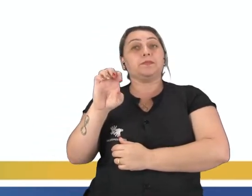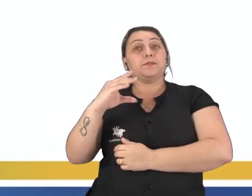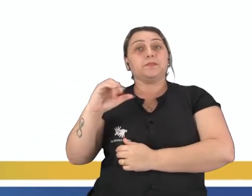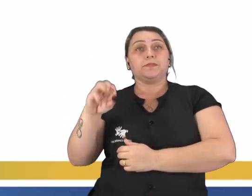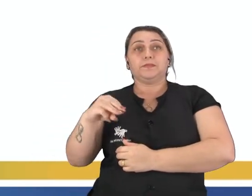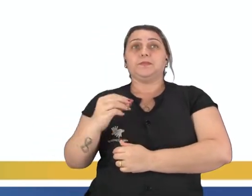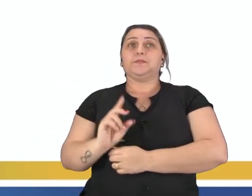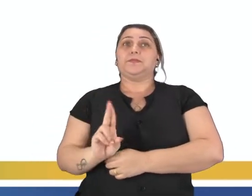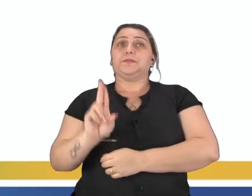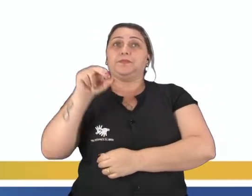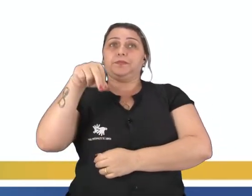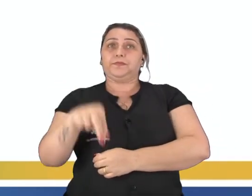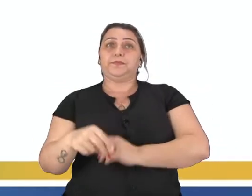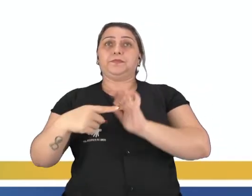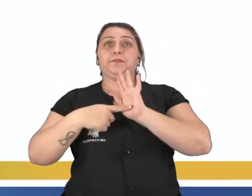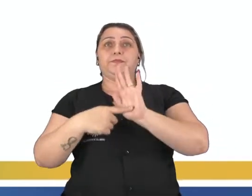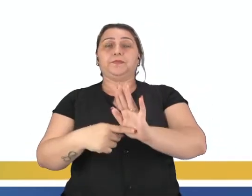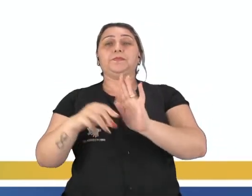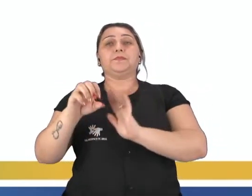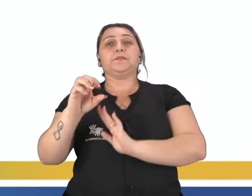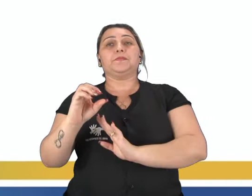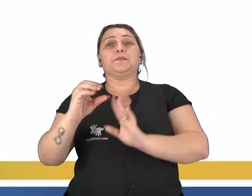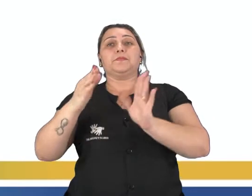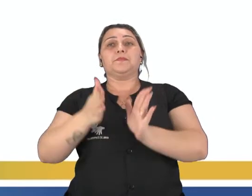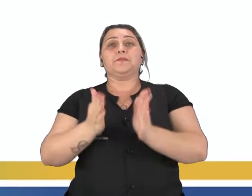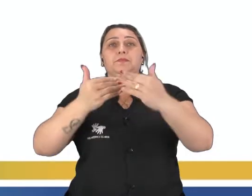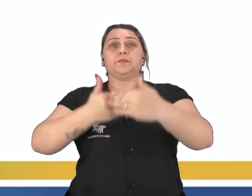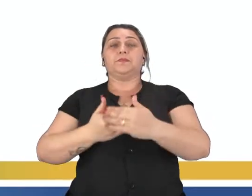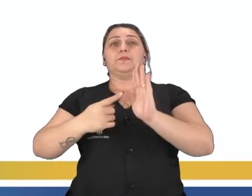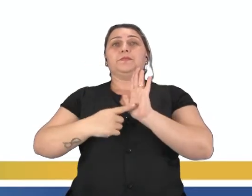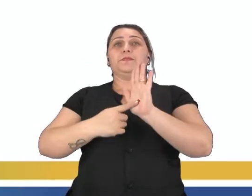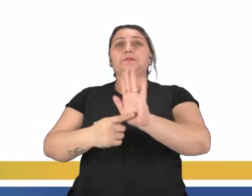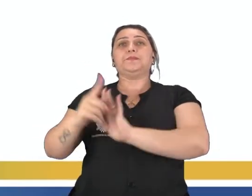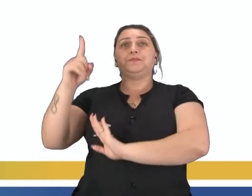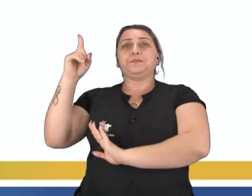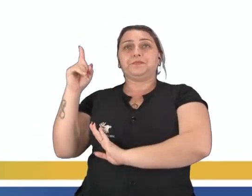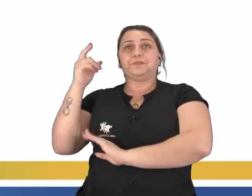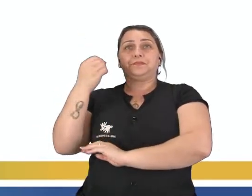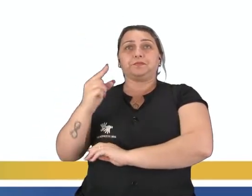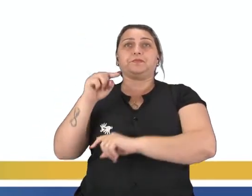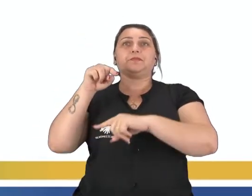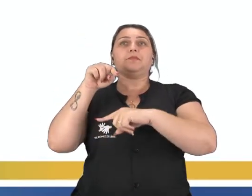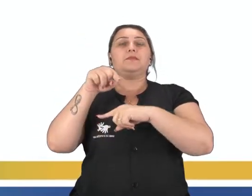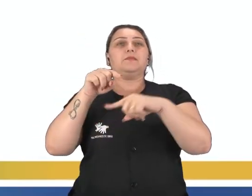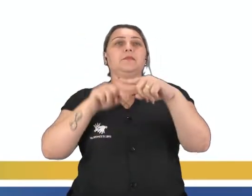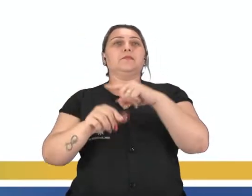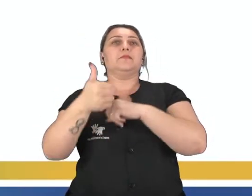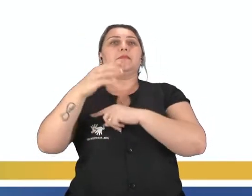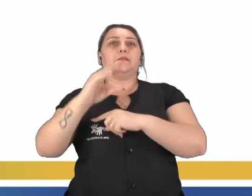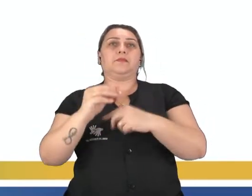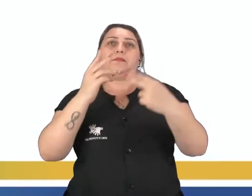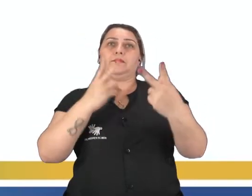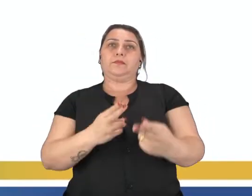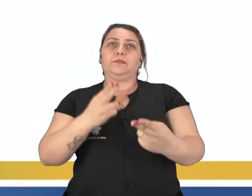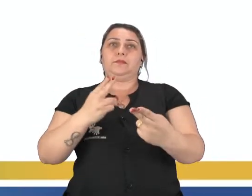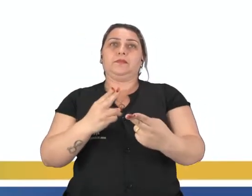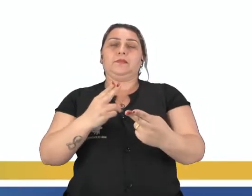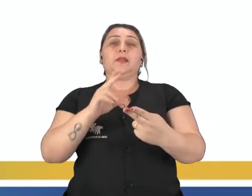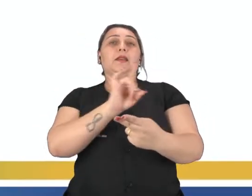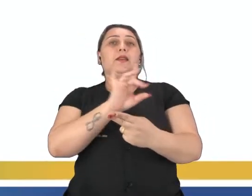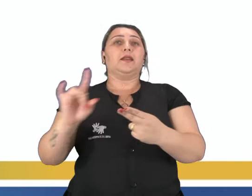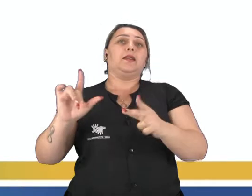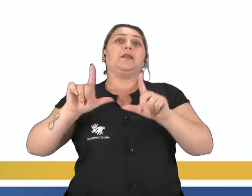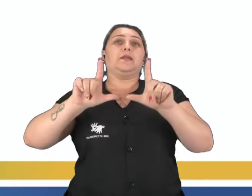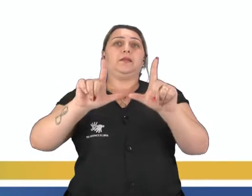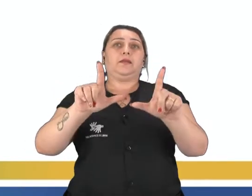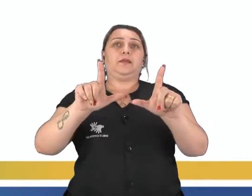Considere uma unidade apresentada por um cubo, como mostrado a seguir. Se dividirmos a unidade em 10 partes iguais, cada uma